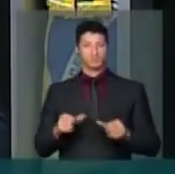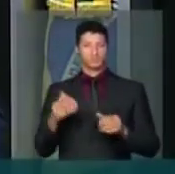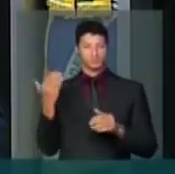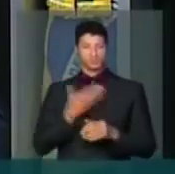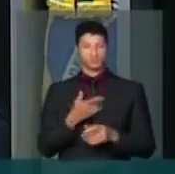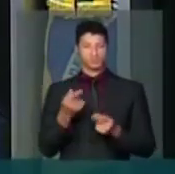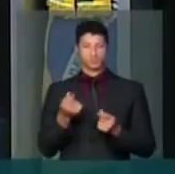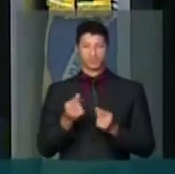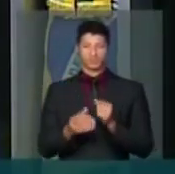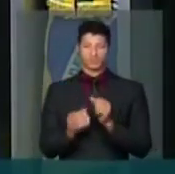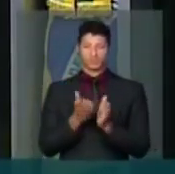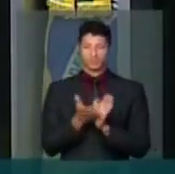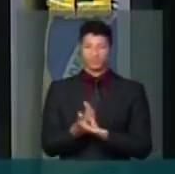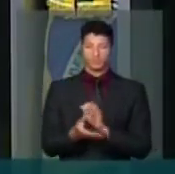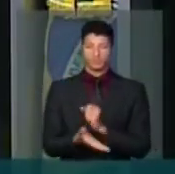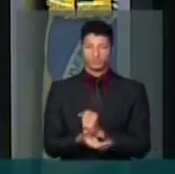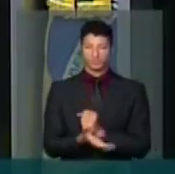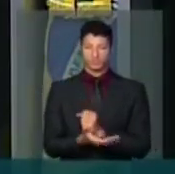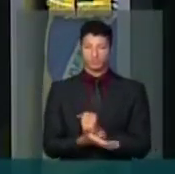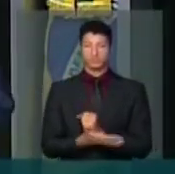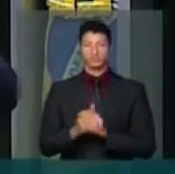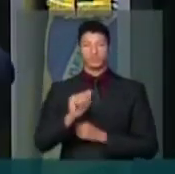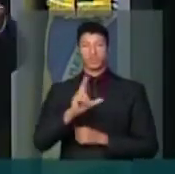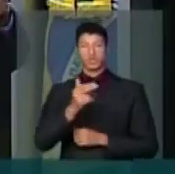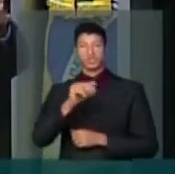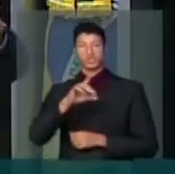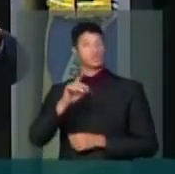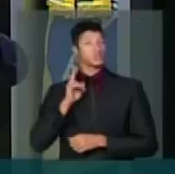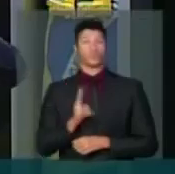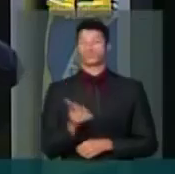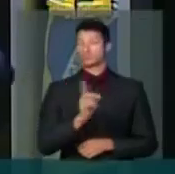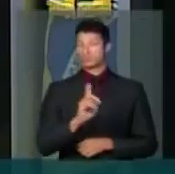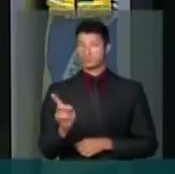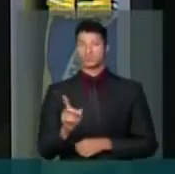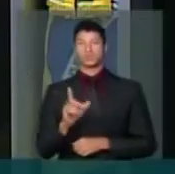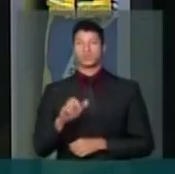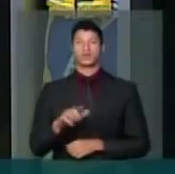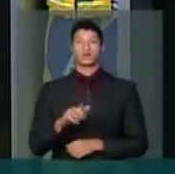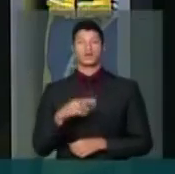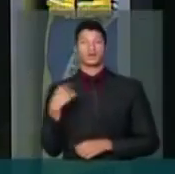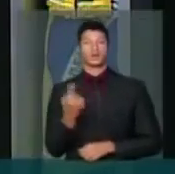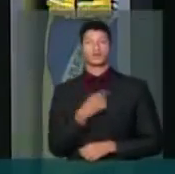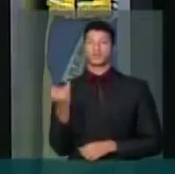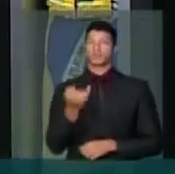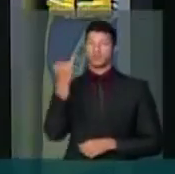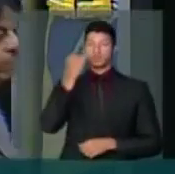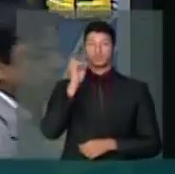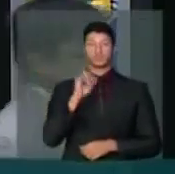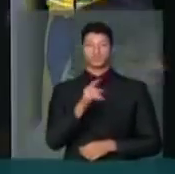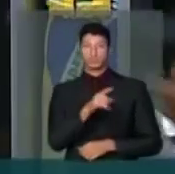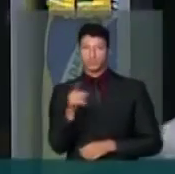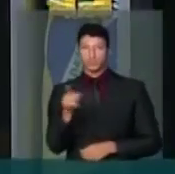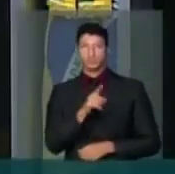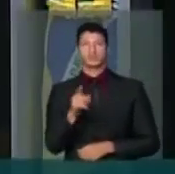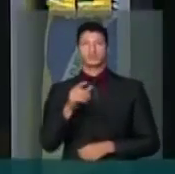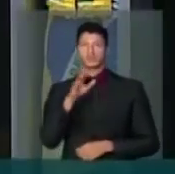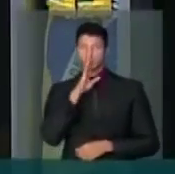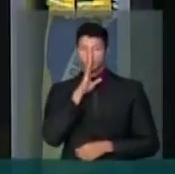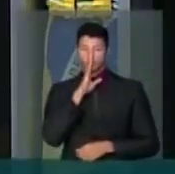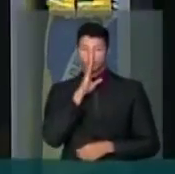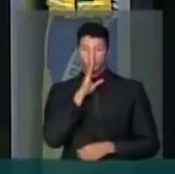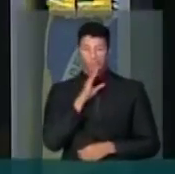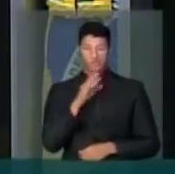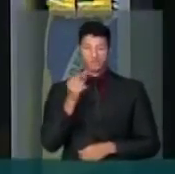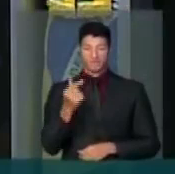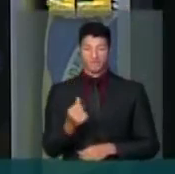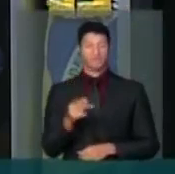sendo desviado pelos achacadores não continue. Esse é um dado importante. Se Vossa Excelência se calar,